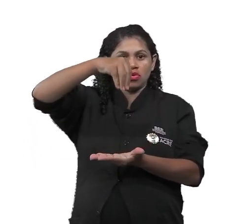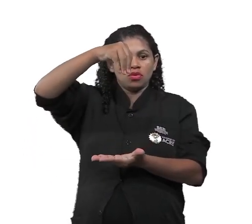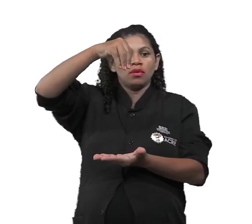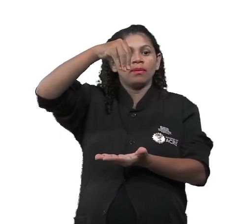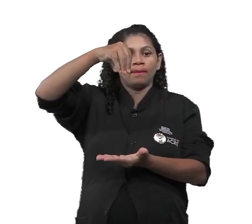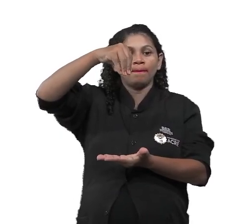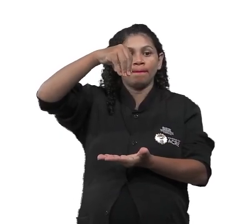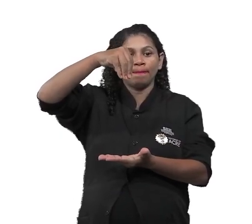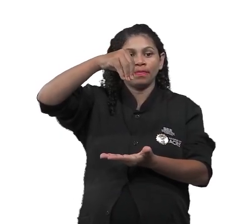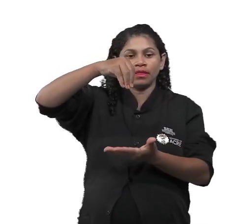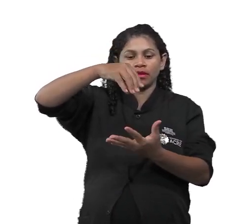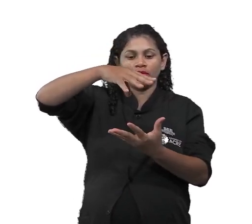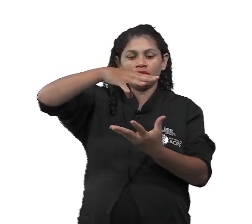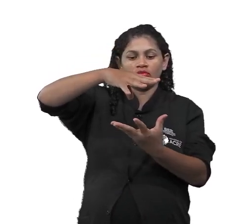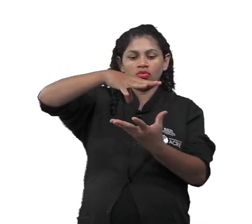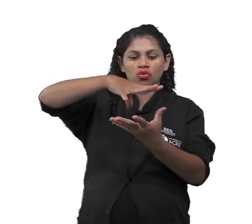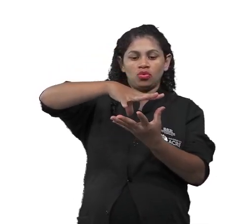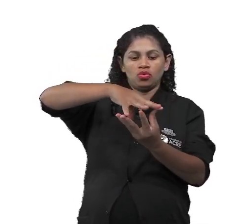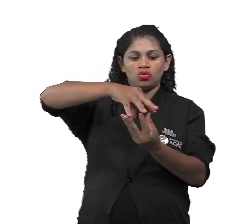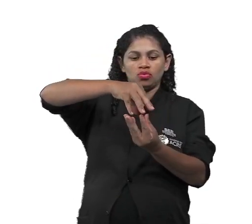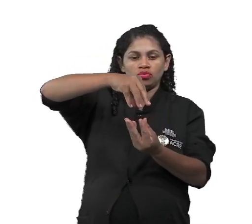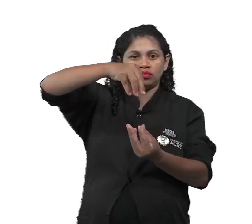2 cones de mesmo volume.